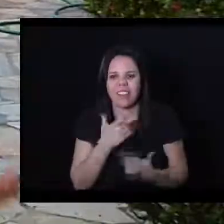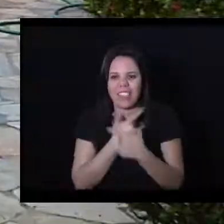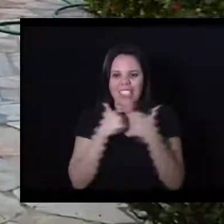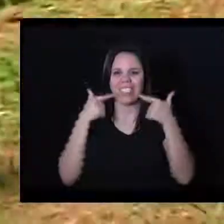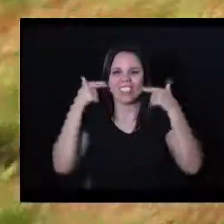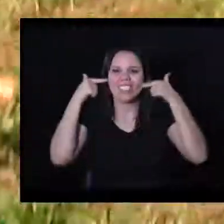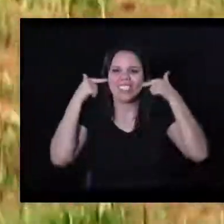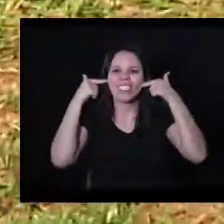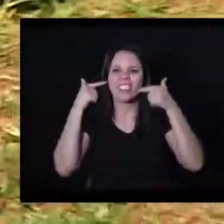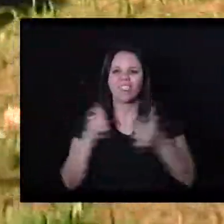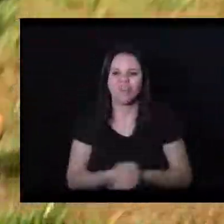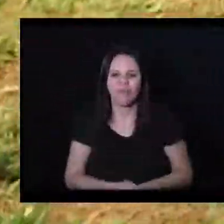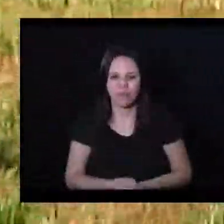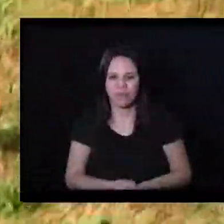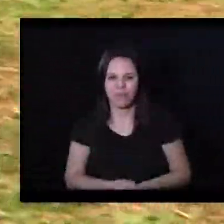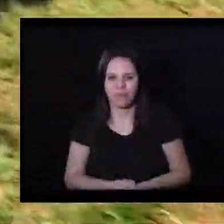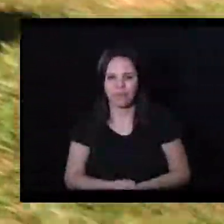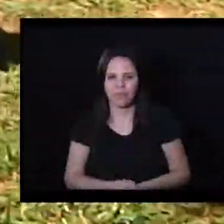até aqui.